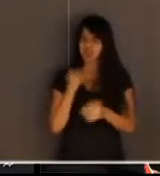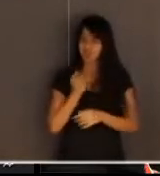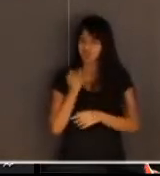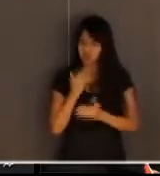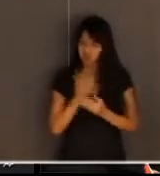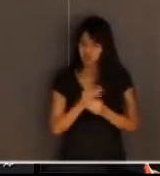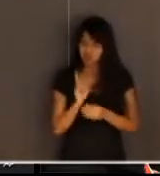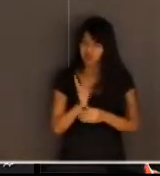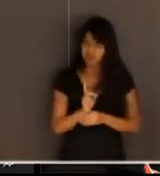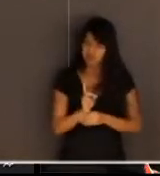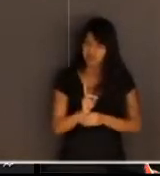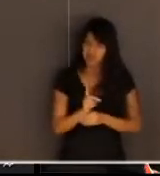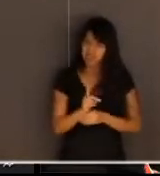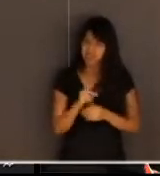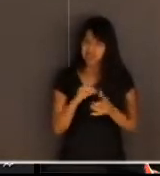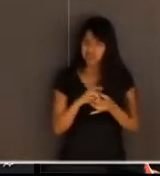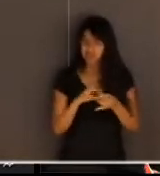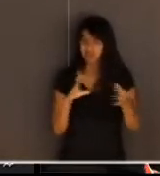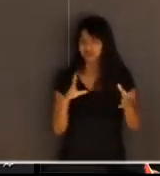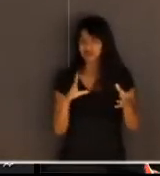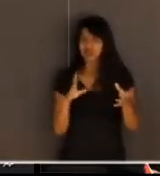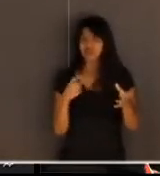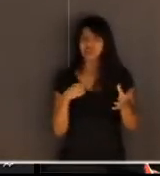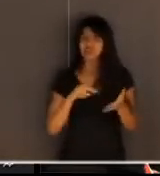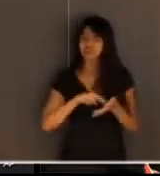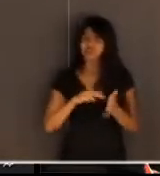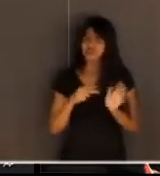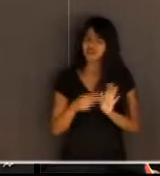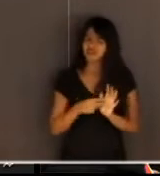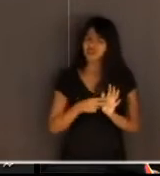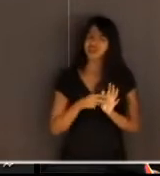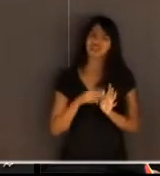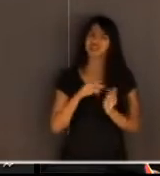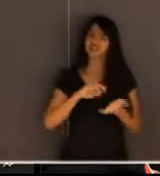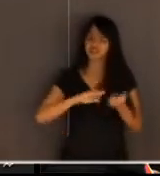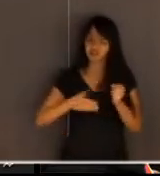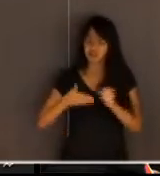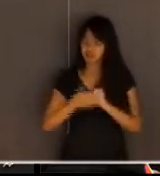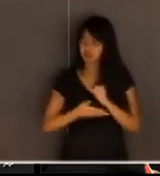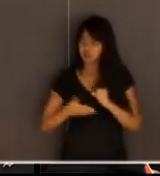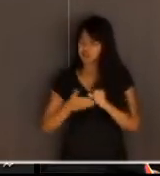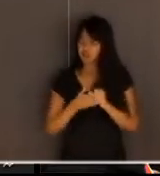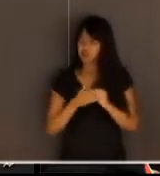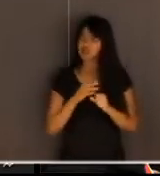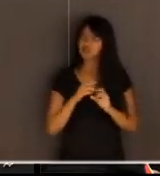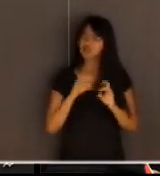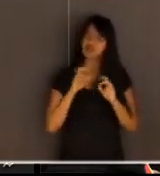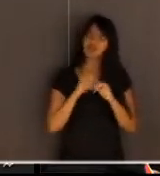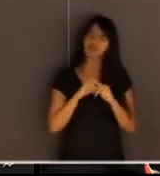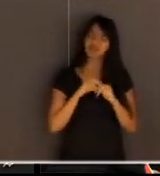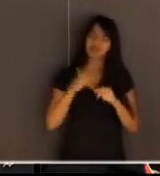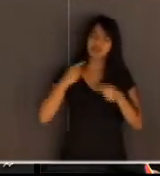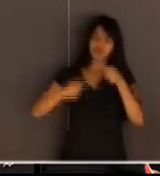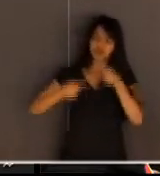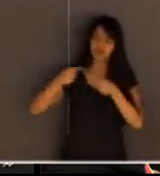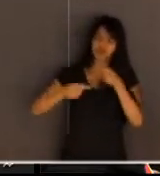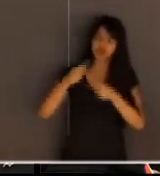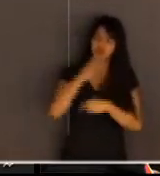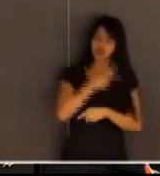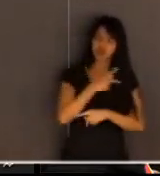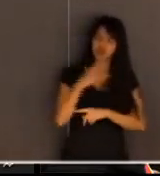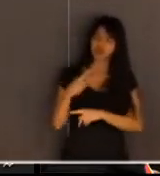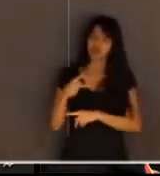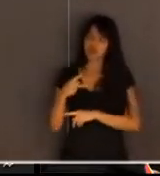estamos abrindo mão de um dispositivo fundamental para a discussão das nulidades no processo penal, que é